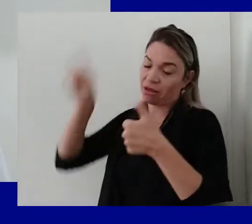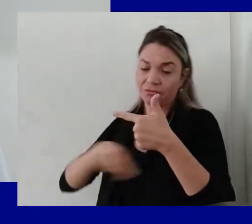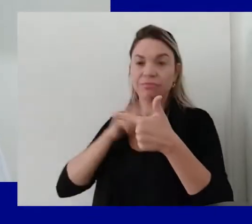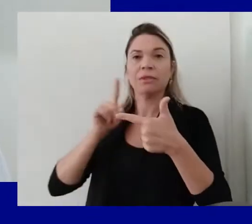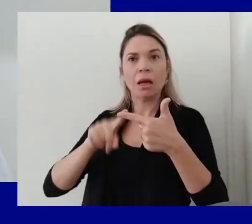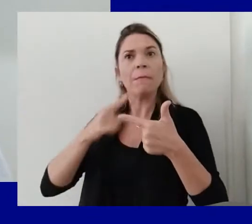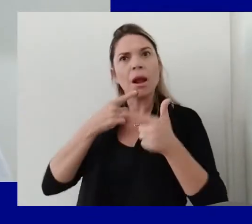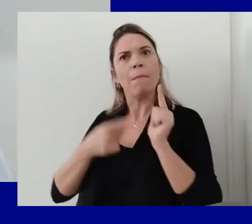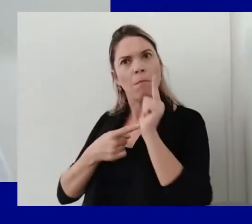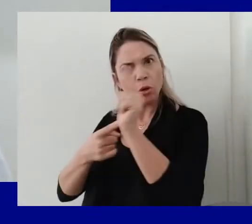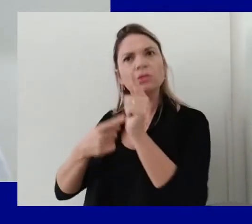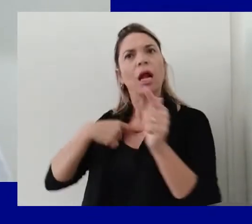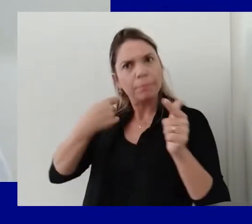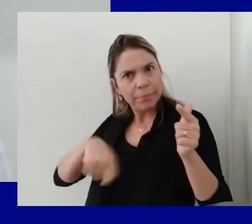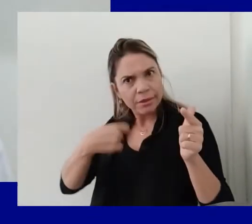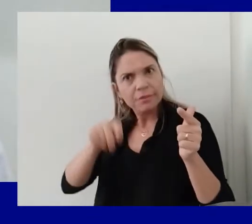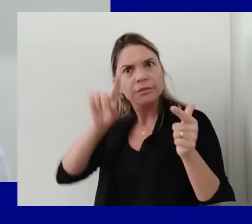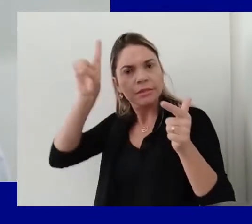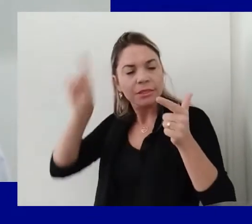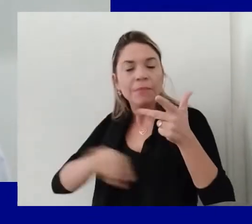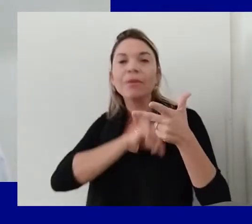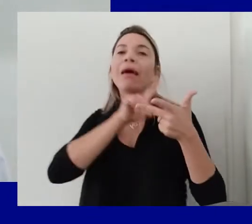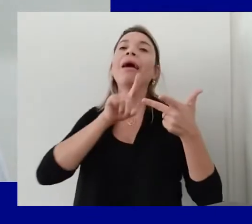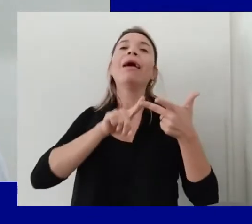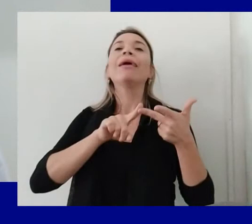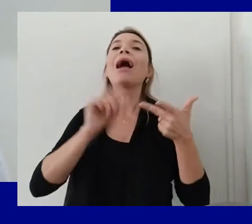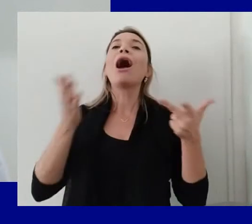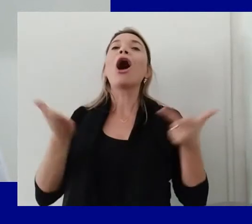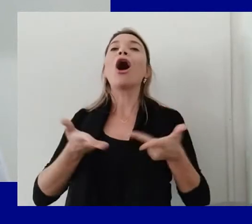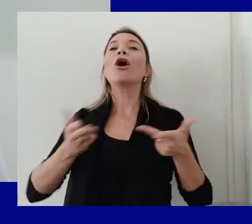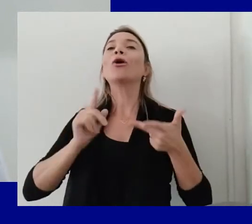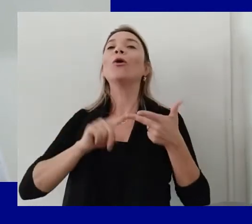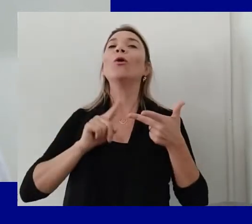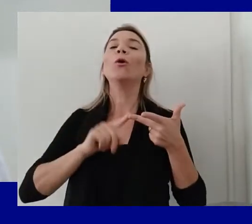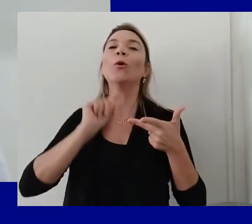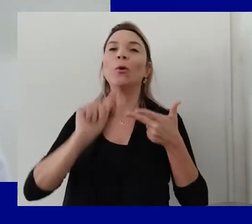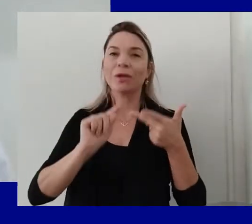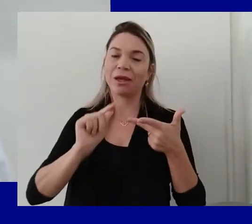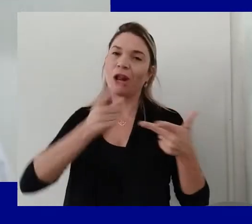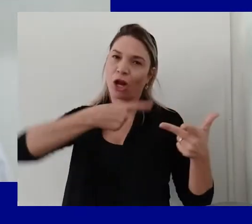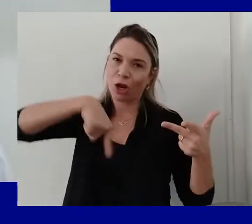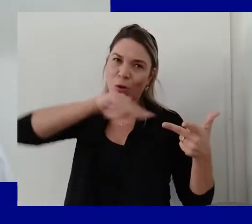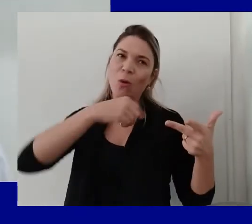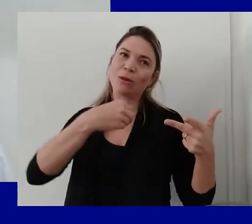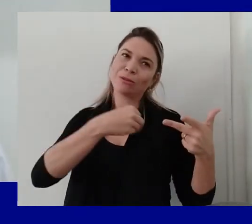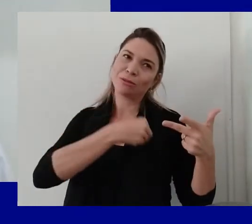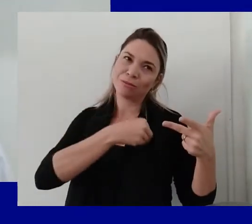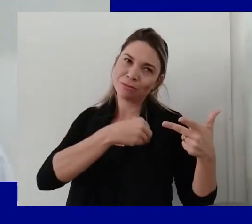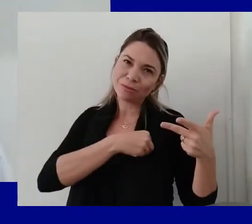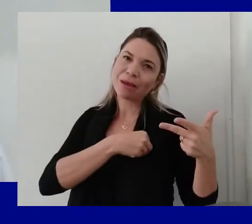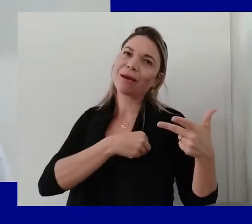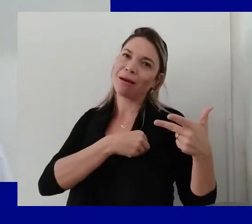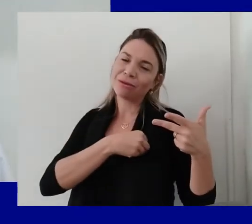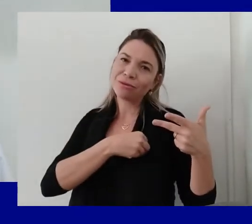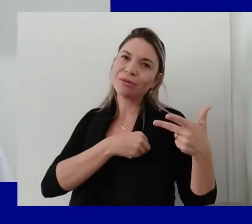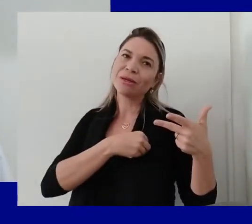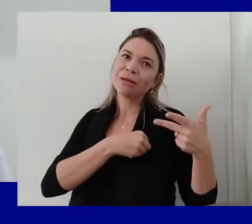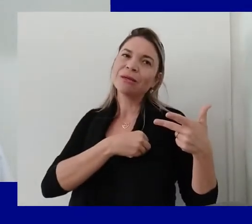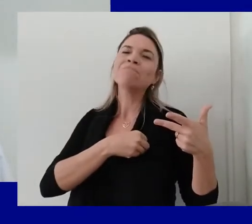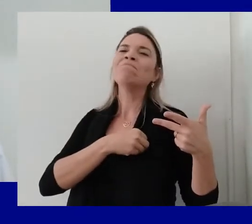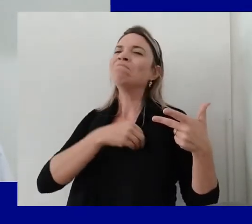soberano, apesar da nossa limitação, da nossa fraqueza, do nosso pecado, quer nos usar. Eu devo